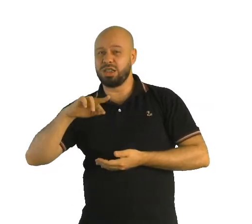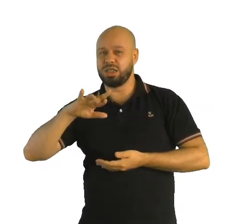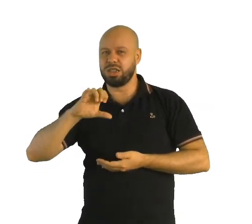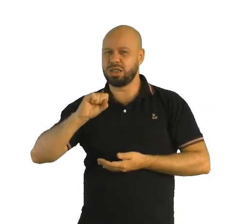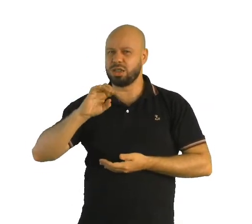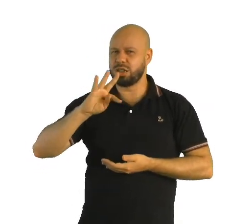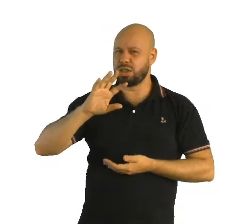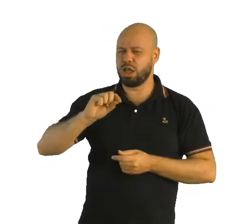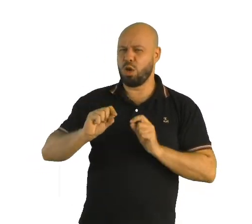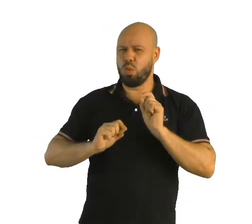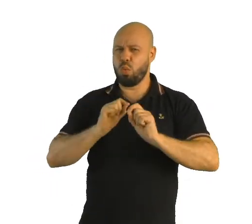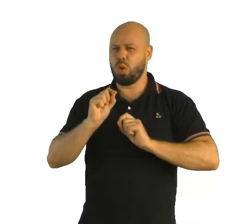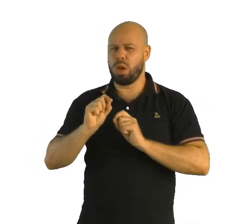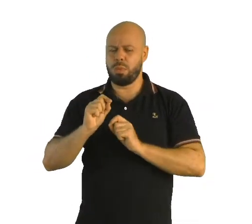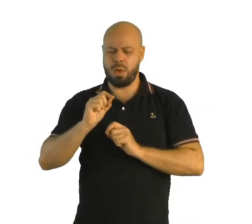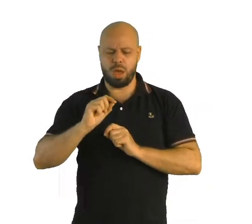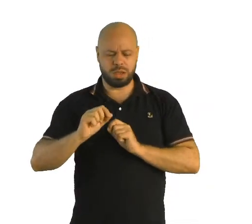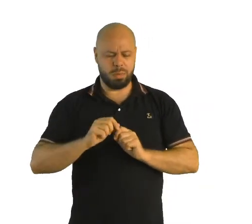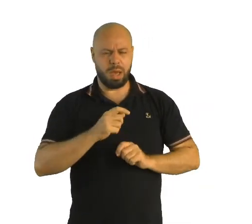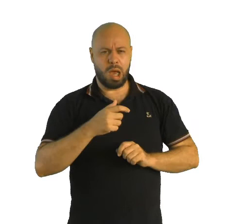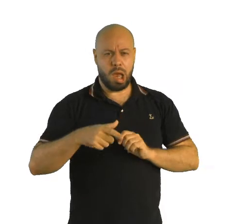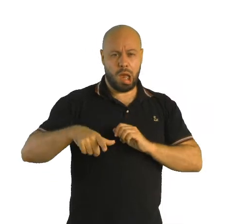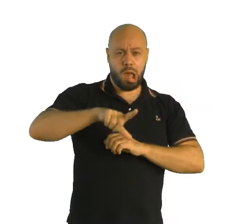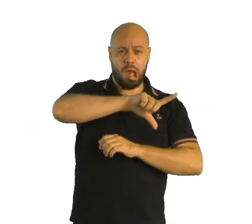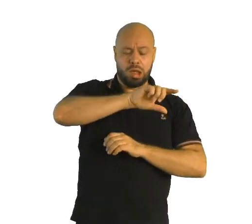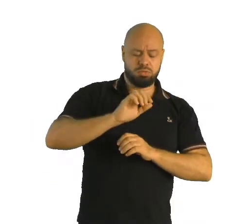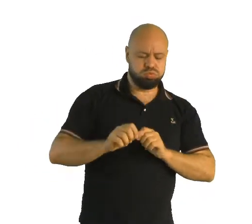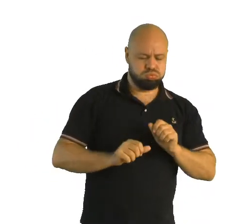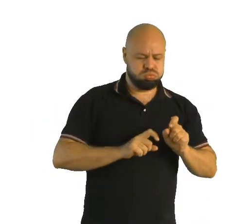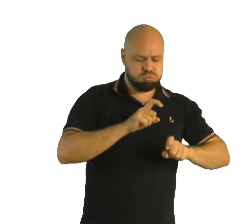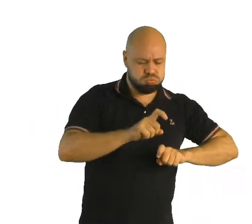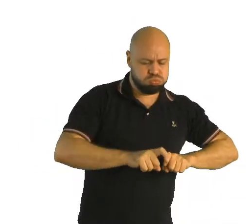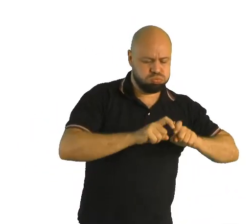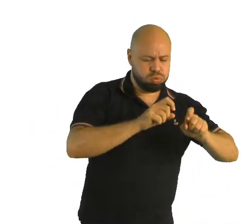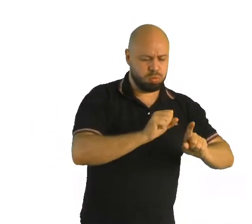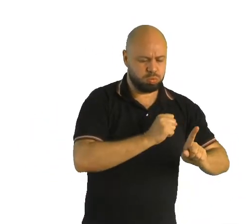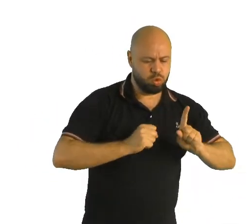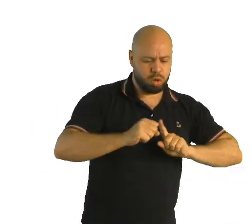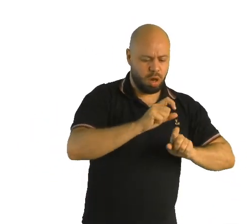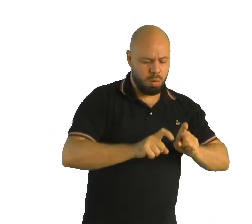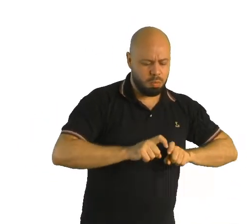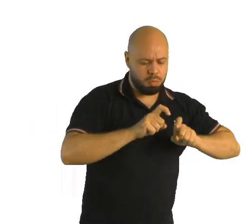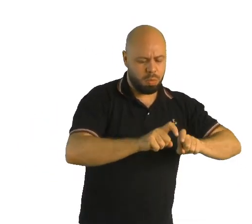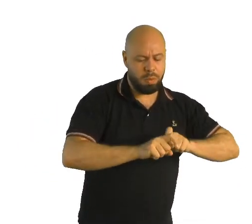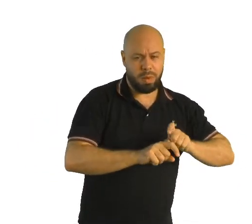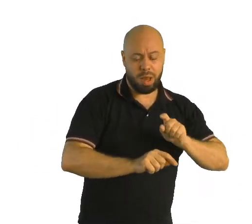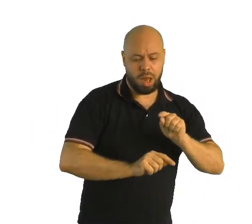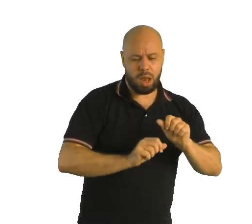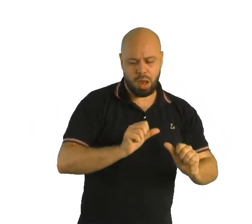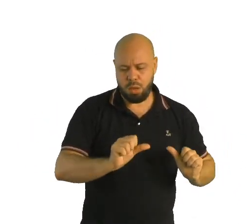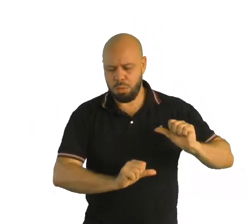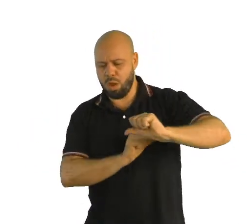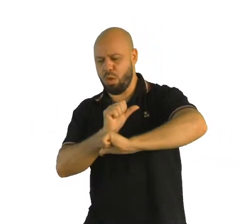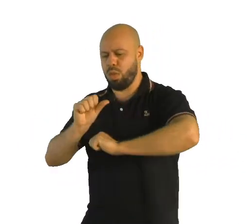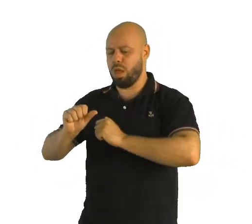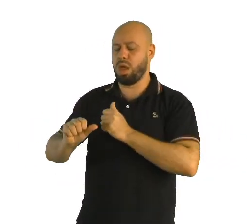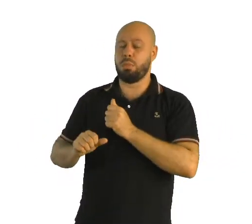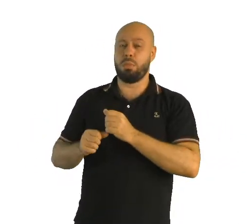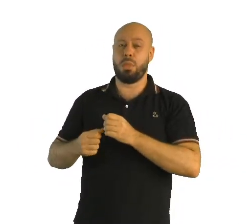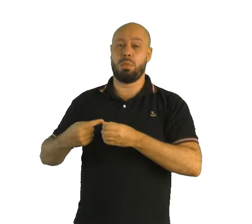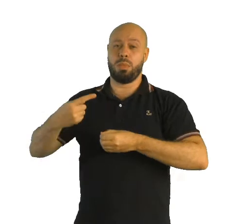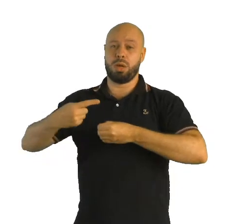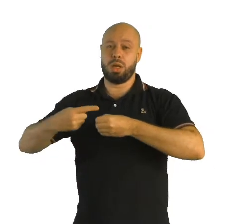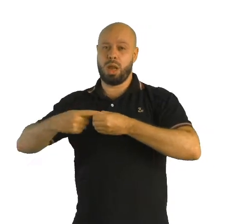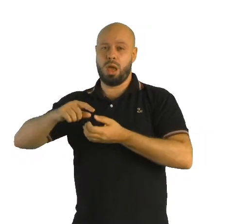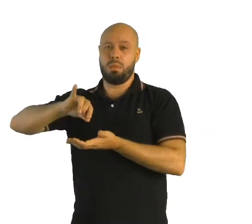era basicamente agrária para uma sociedade capitalista, para uma sociedade agora que vai ter característica também urbana, porque vai